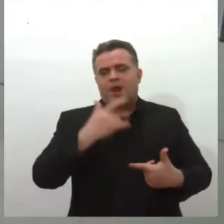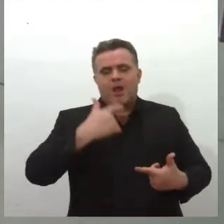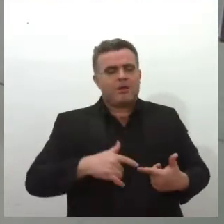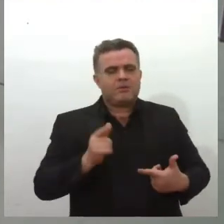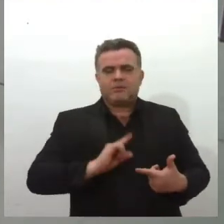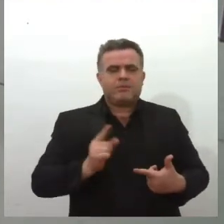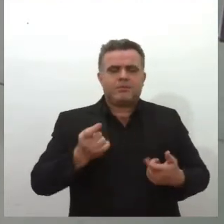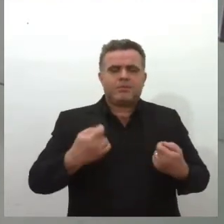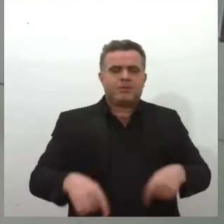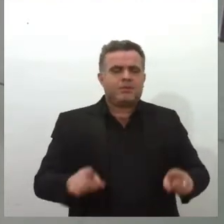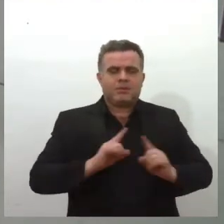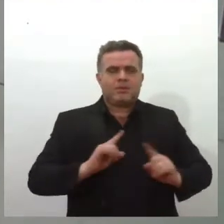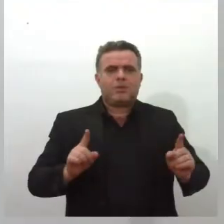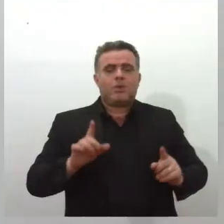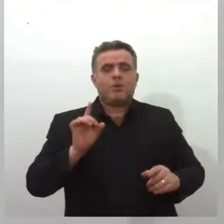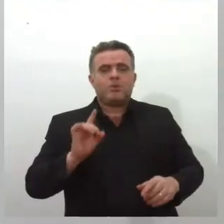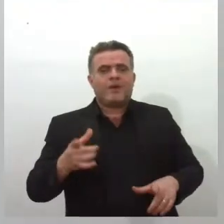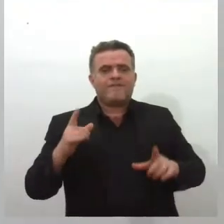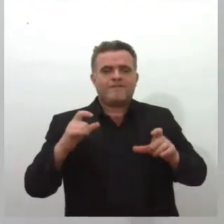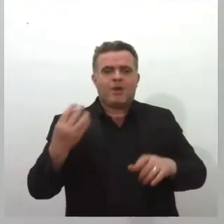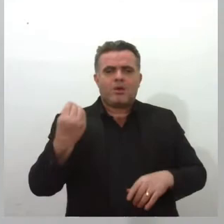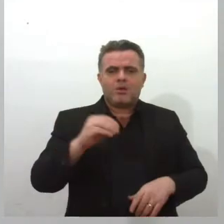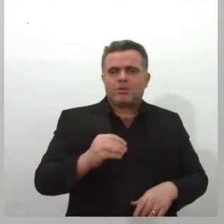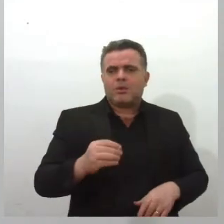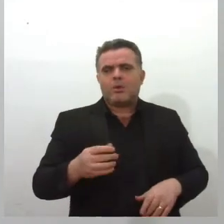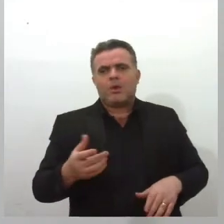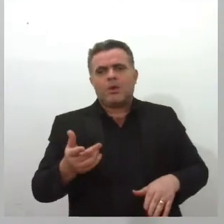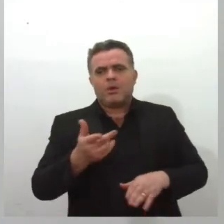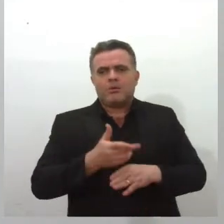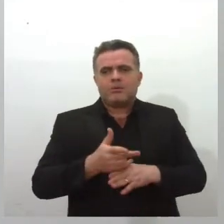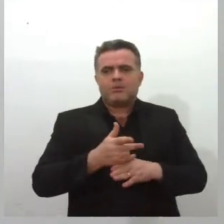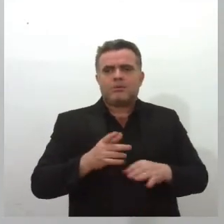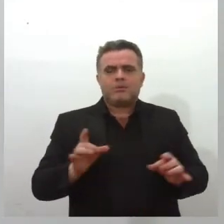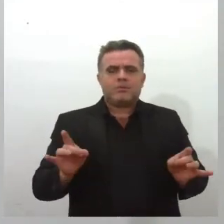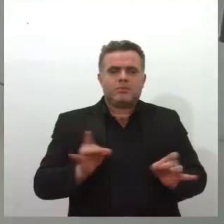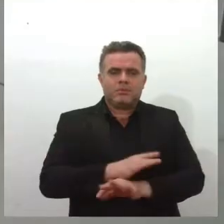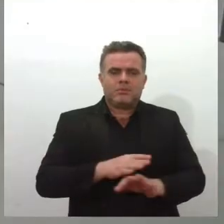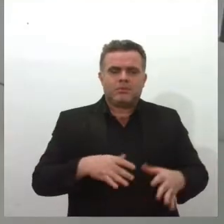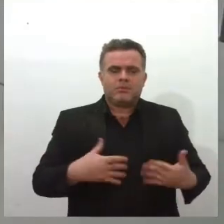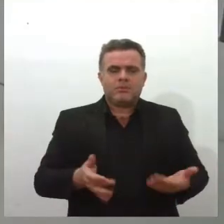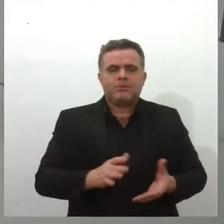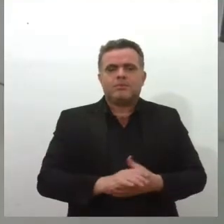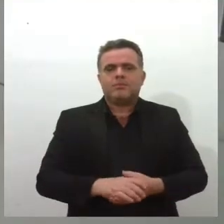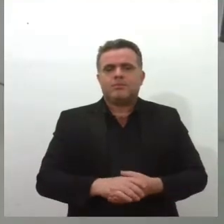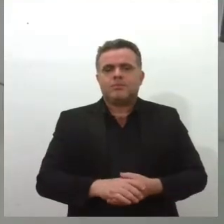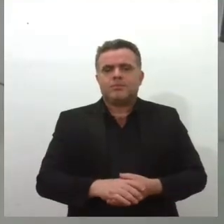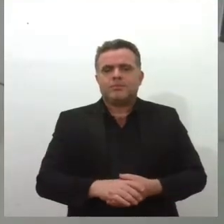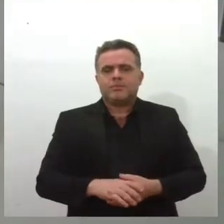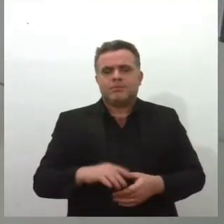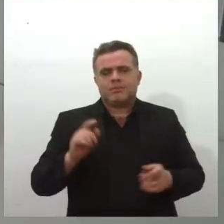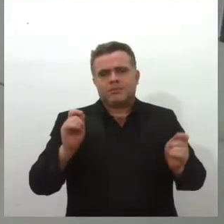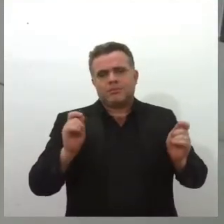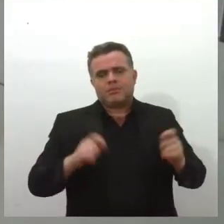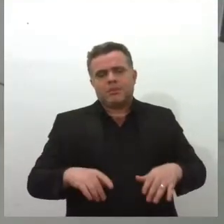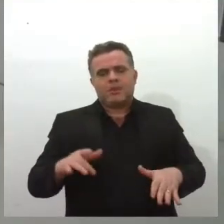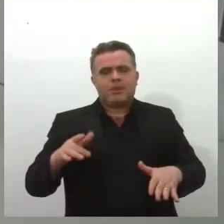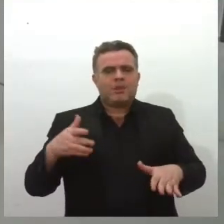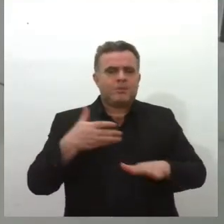fazendo relato, mandando uma foto, um vídeo e narrando o fato. Vocês já movimentam também as redes sociais,